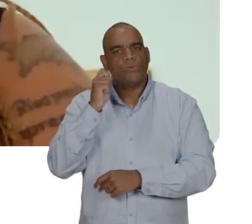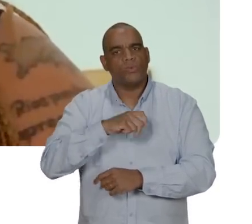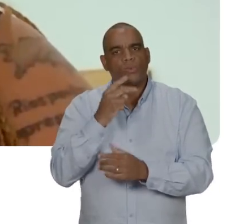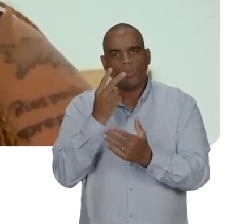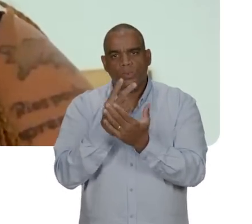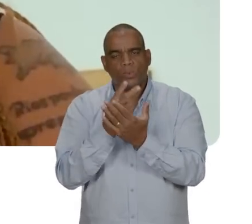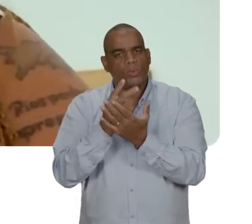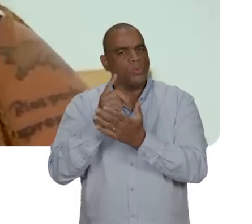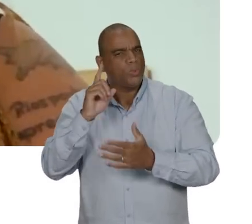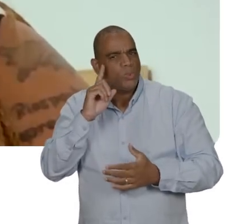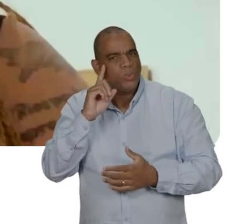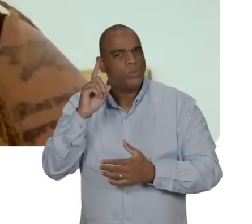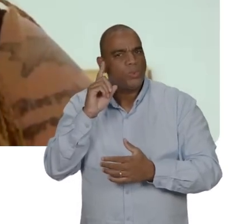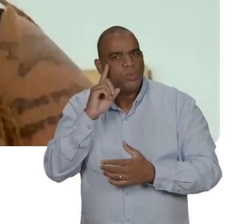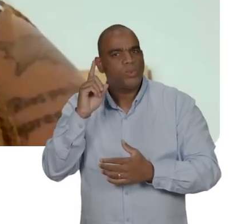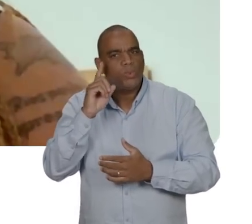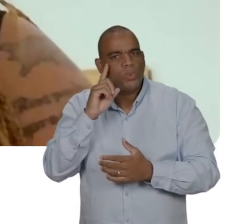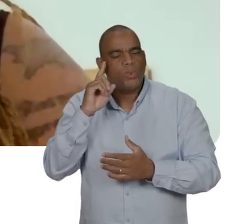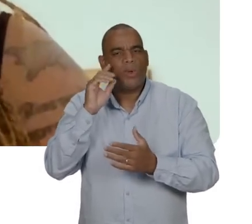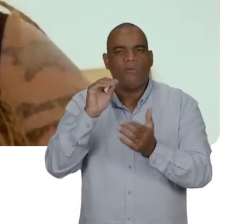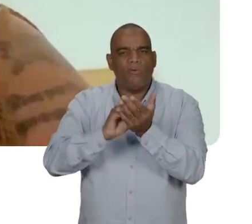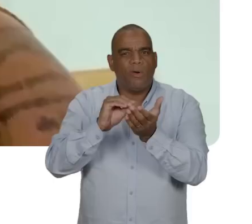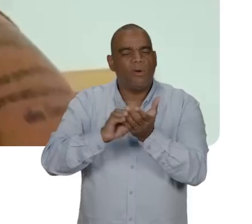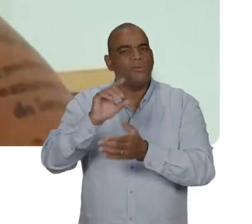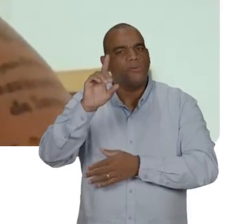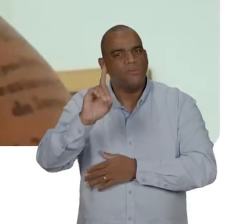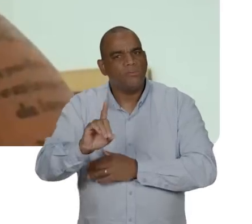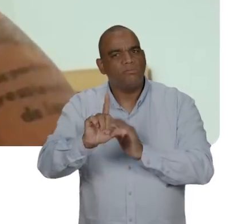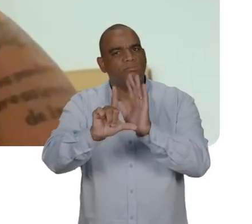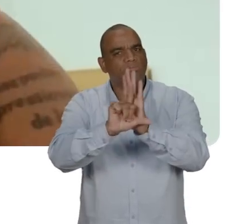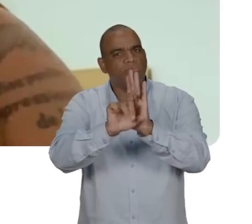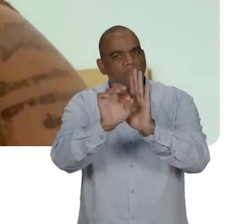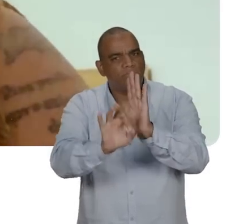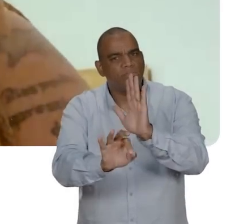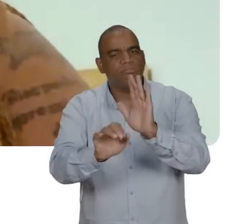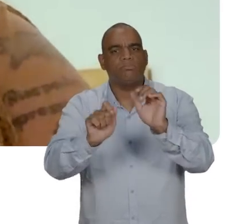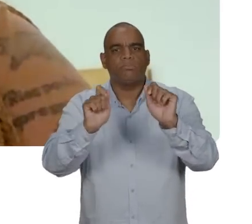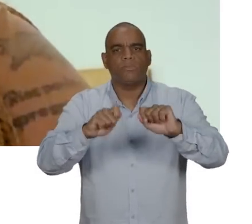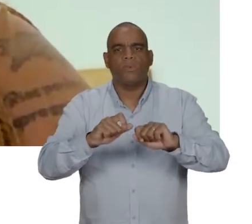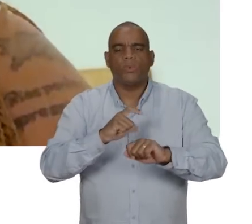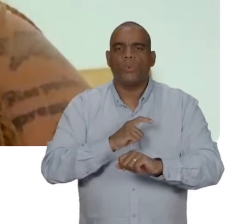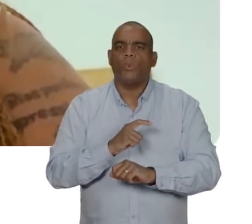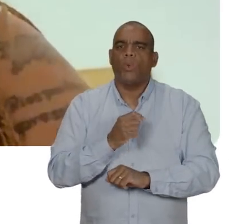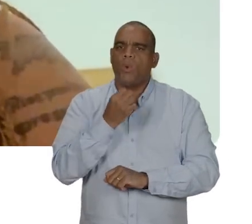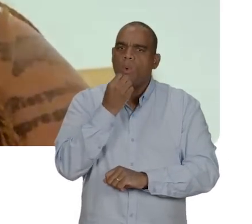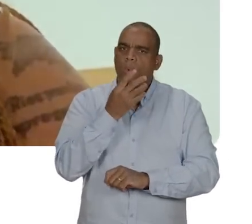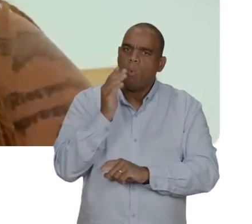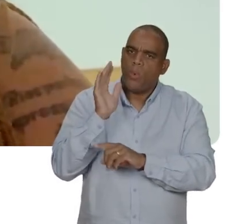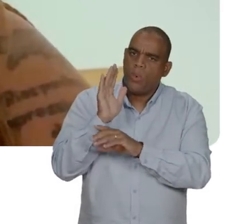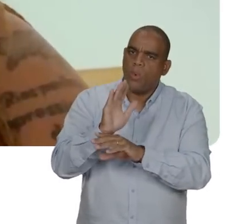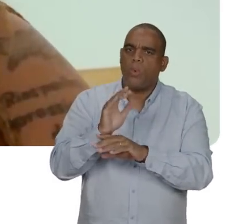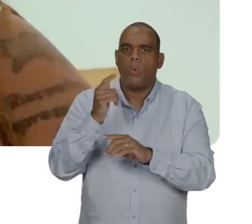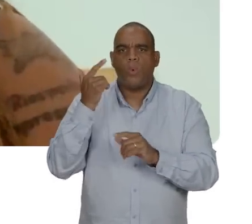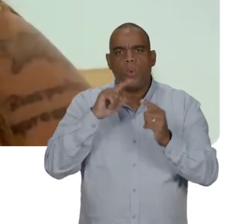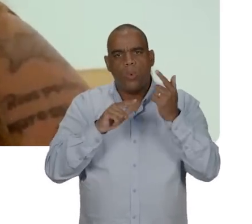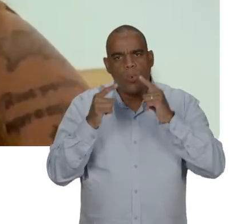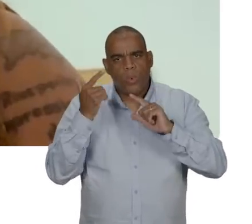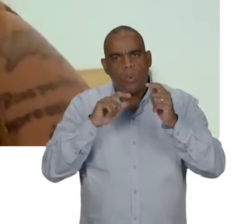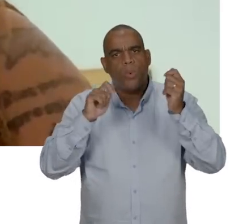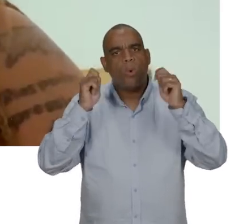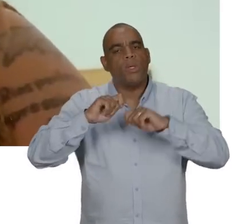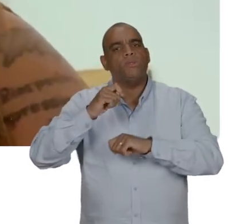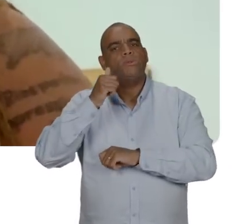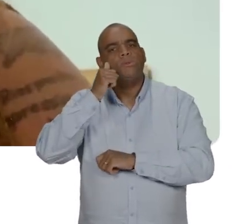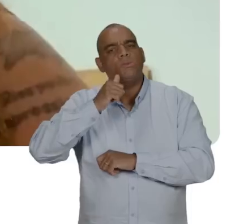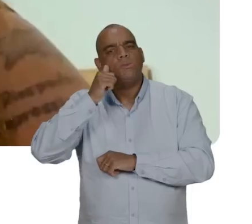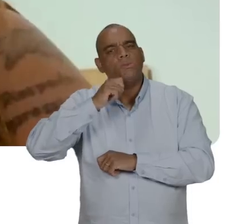mundo, né, que é atravessado diariamente pela ausência de direitos, né, e que, com certeza, vai ser muito